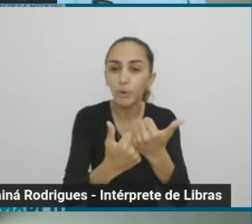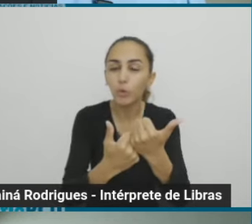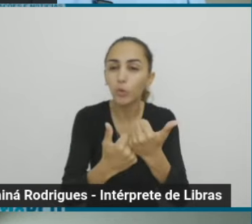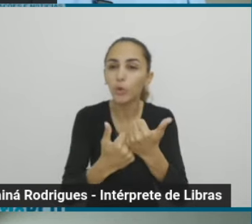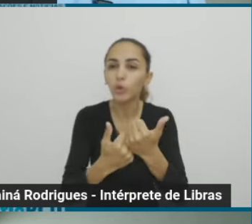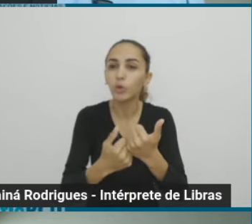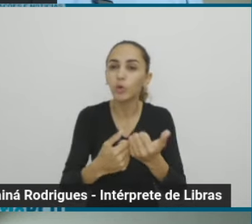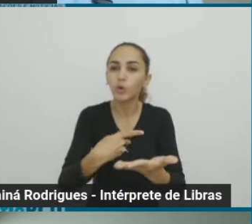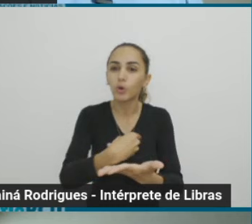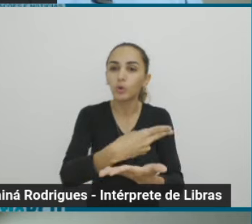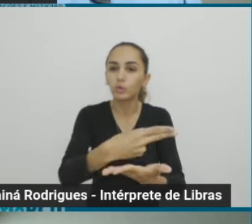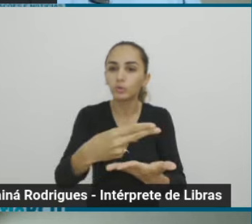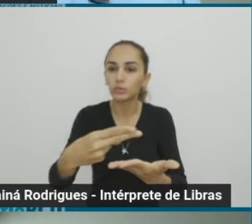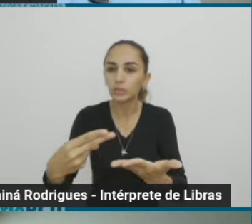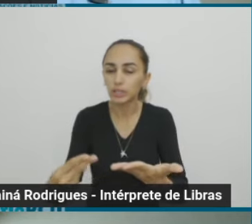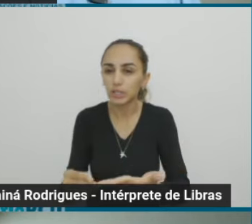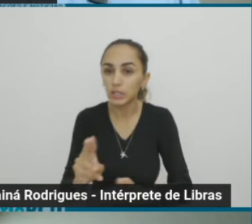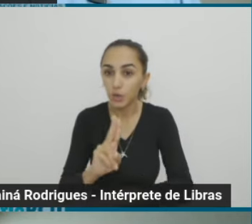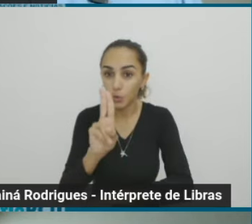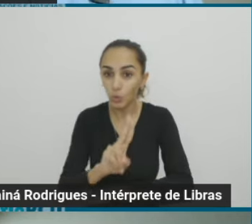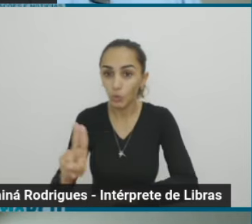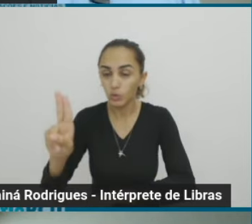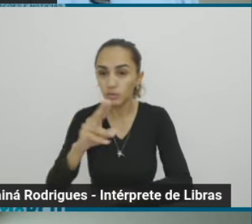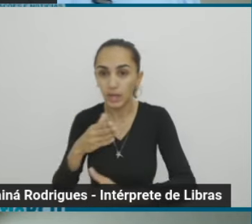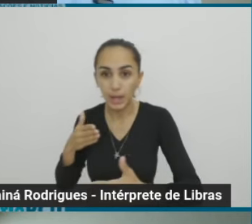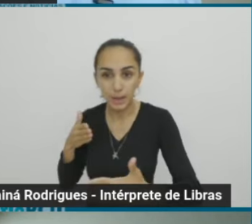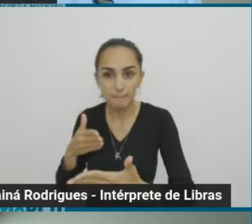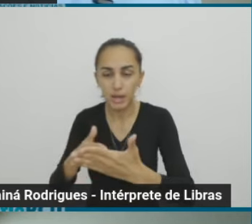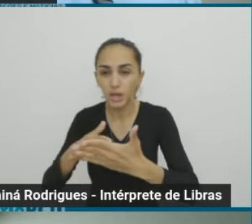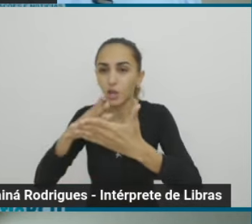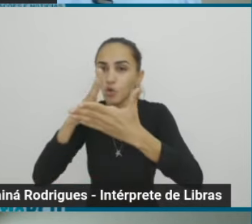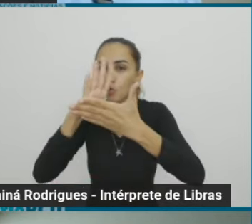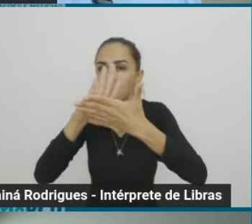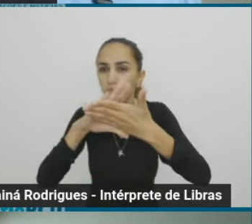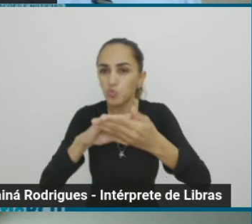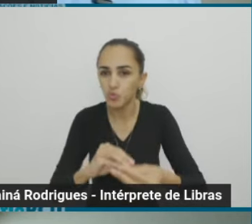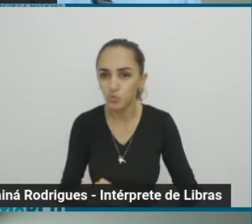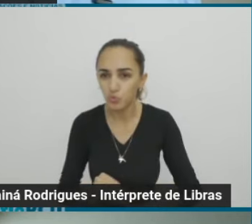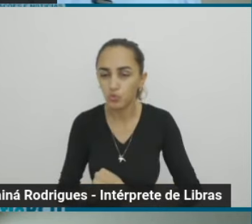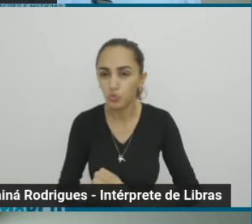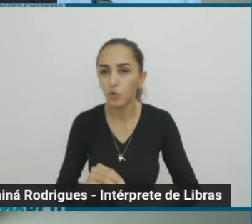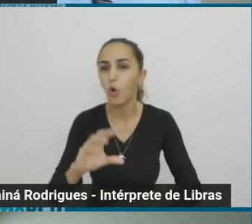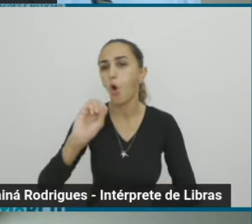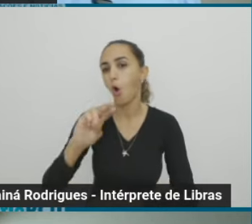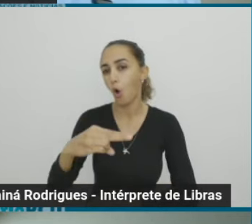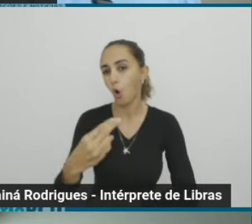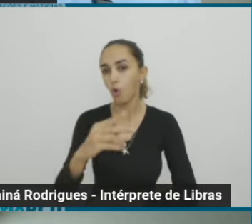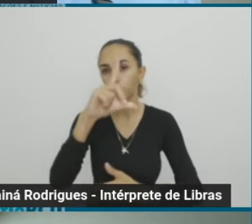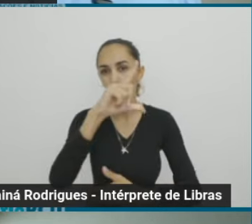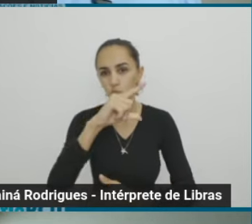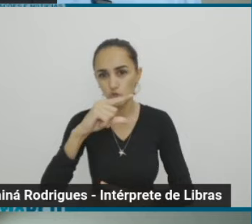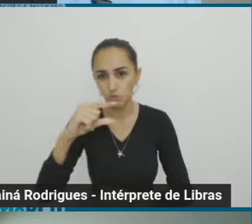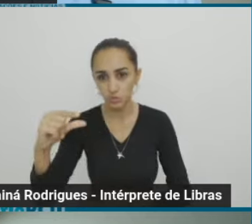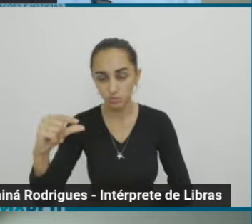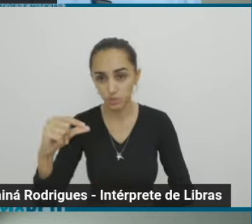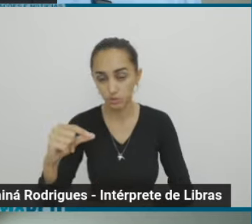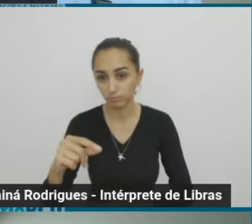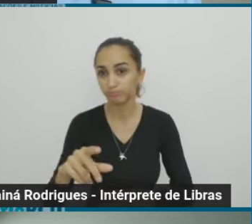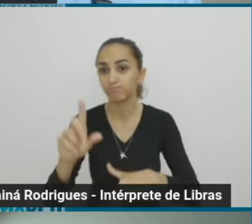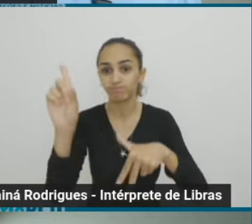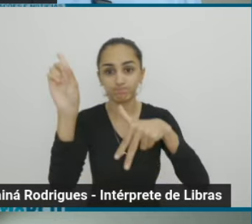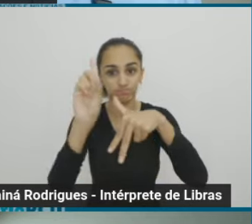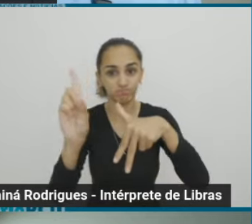universal, essas barreiras são eliminadas ou são diminuídas, e as pessoas com deficiência, a